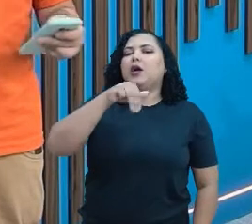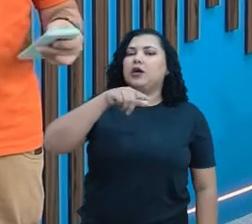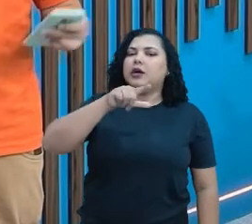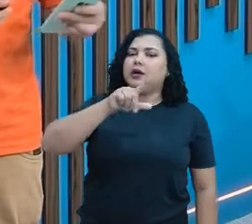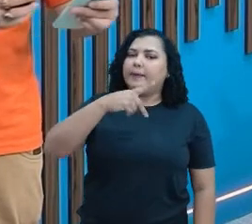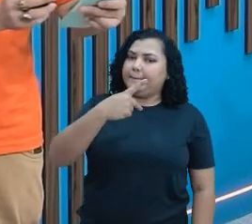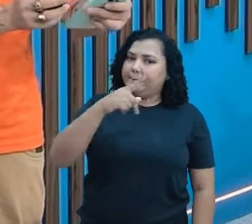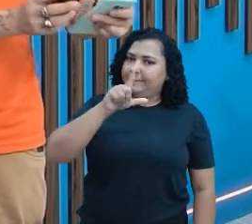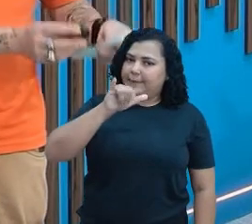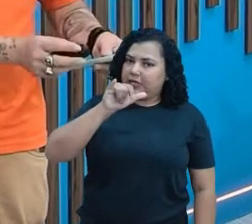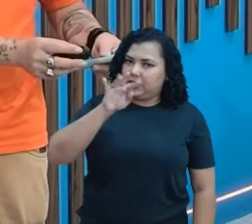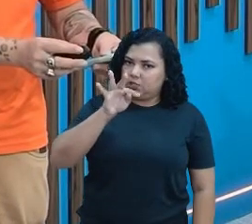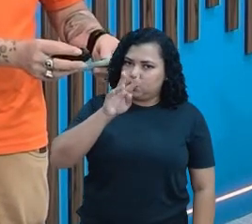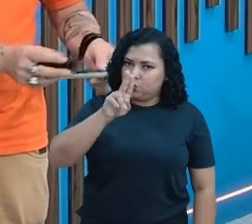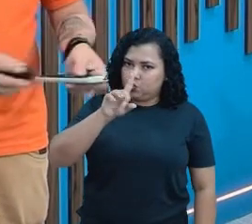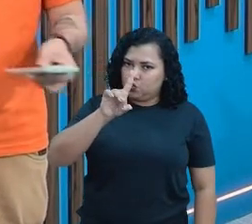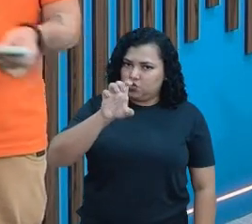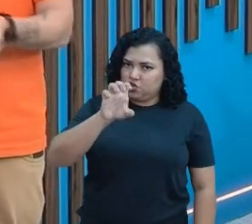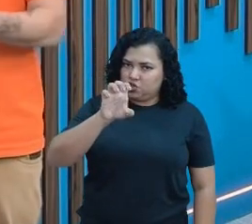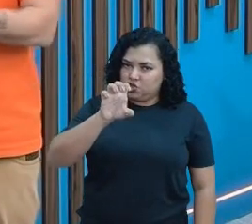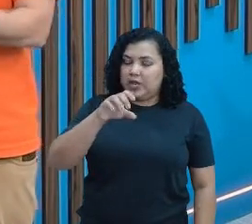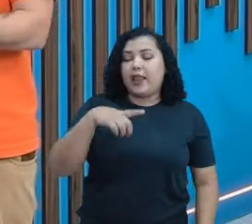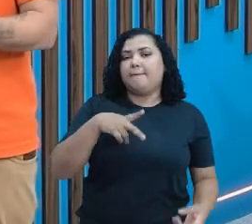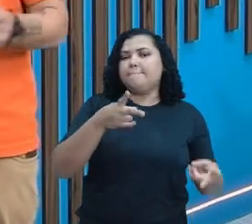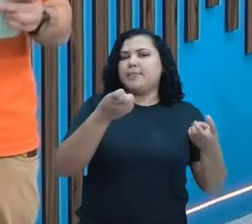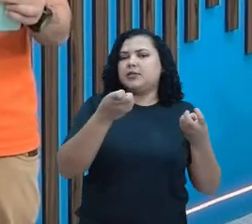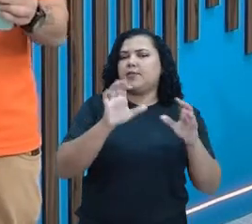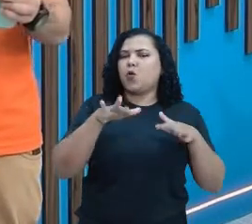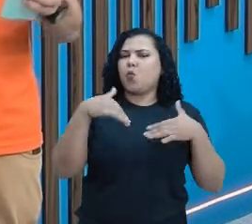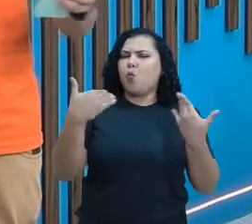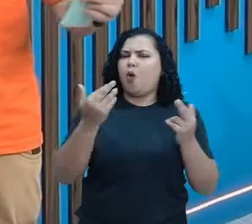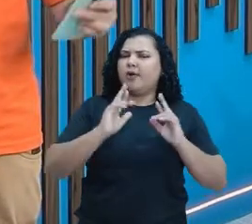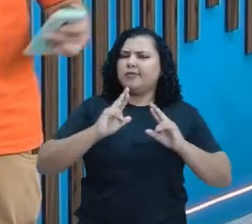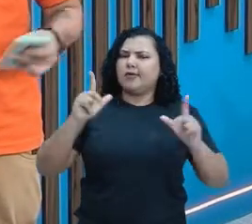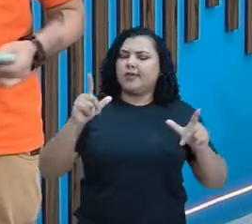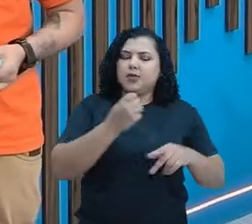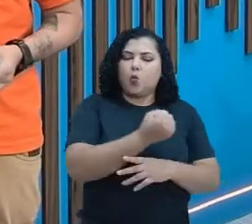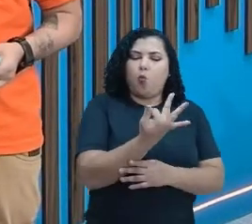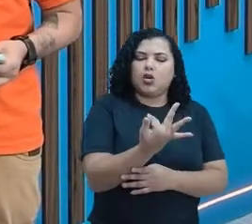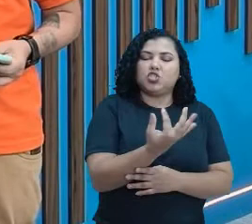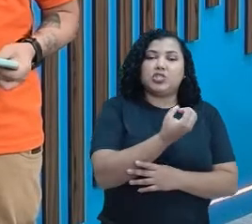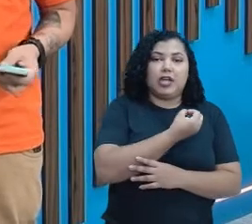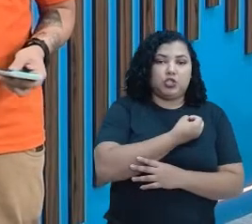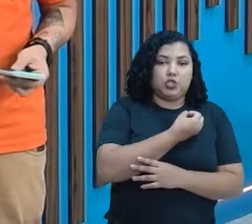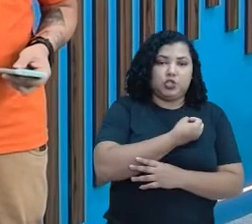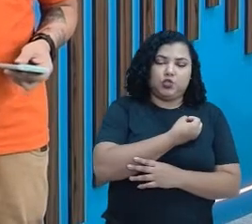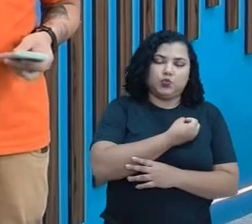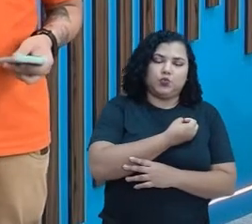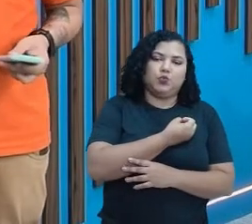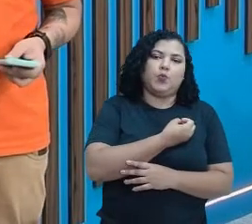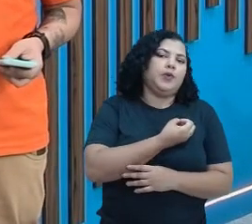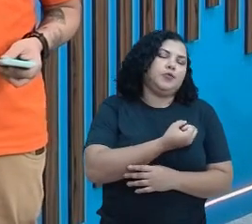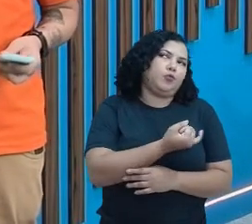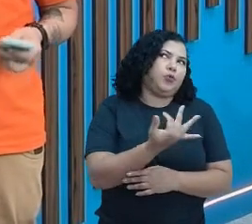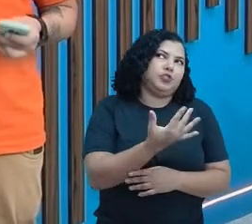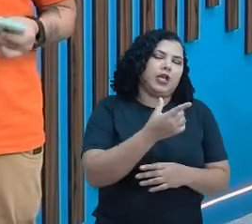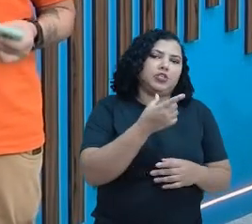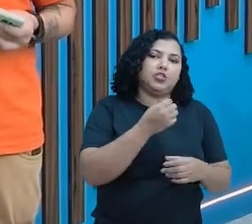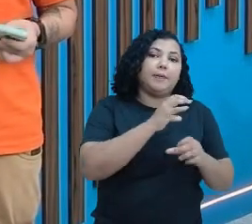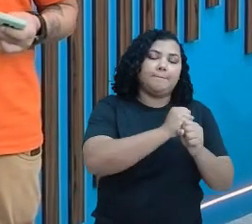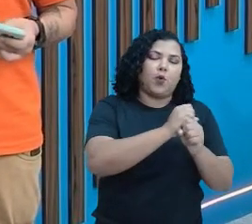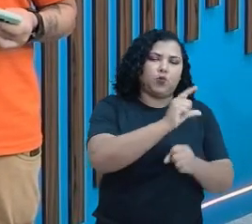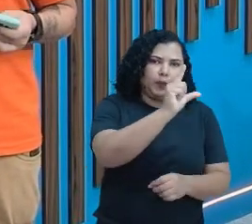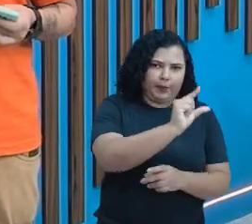a diferença entre a menor pontuação e a maior pontuação, a gente tentar perceber. Então, dessa equipe aí, a gente já observa que a